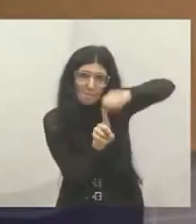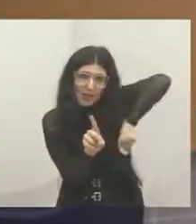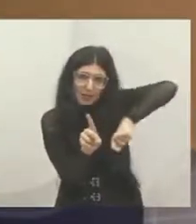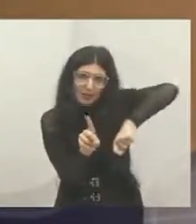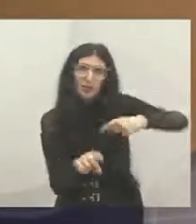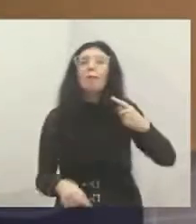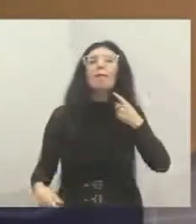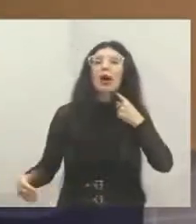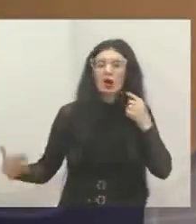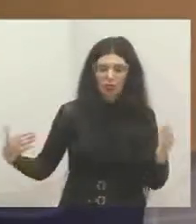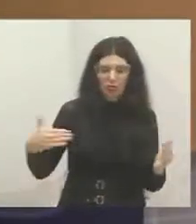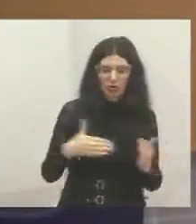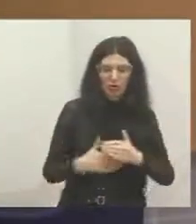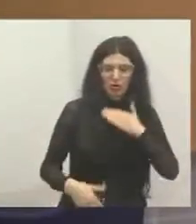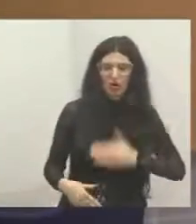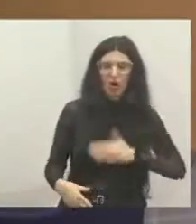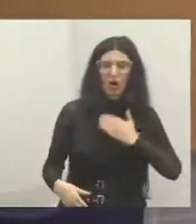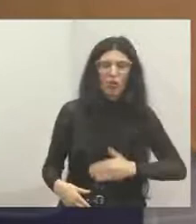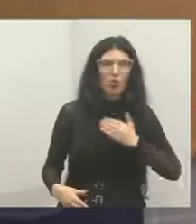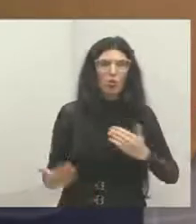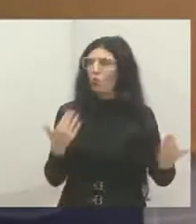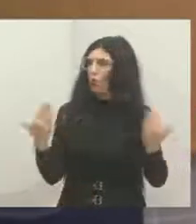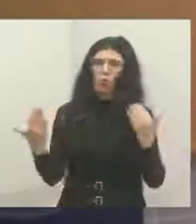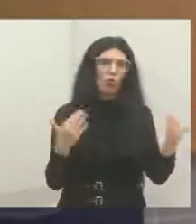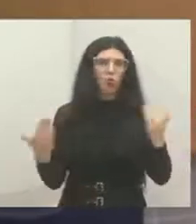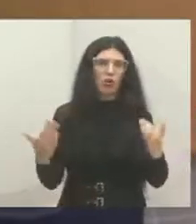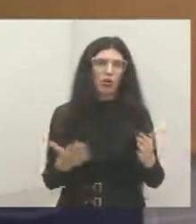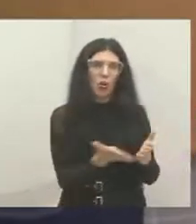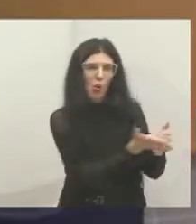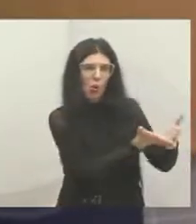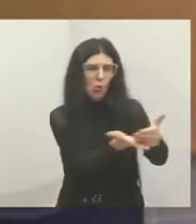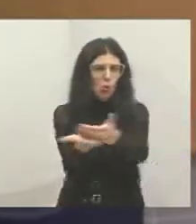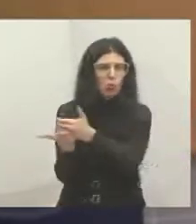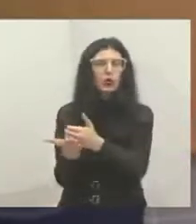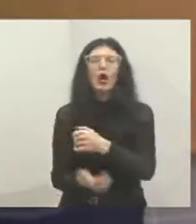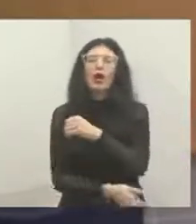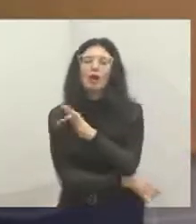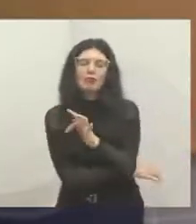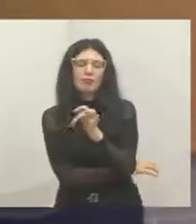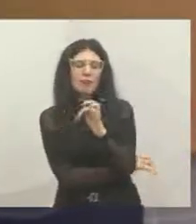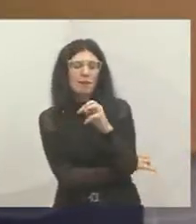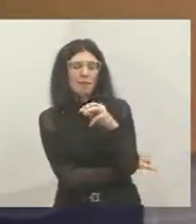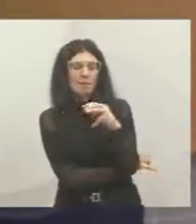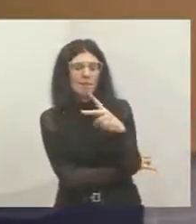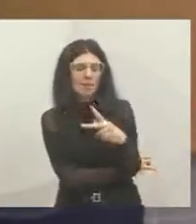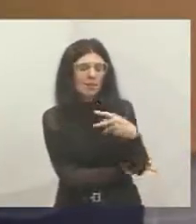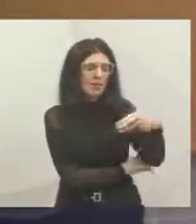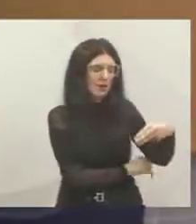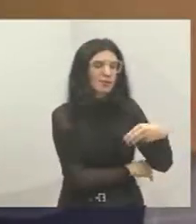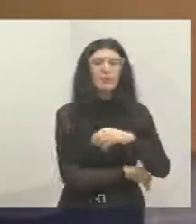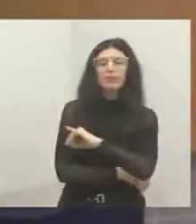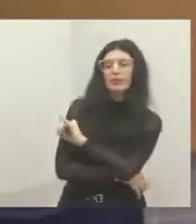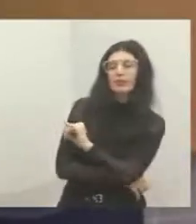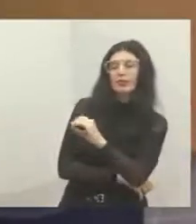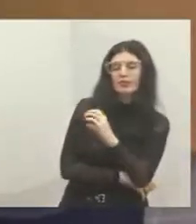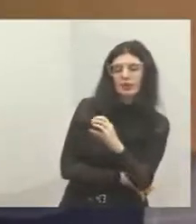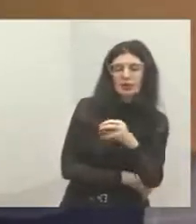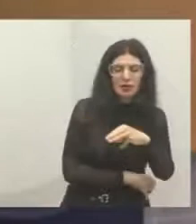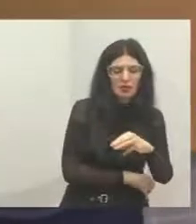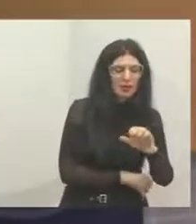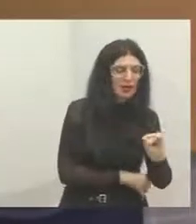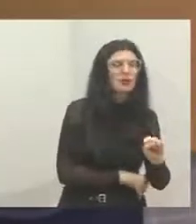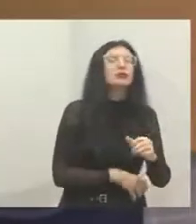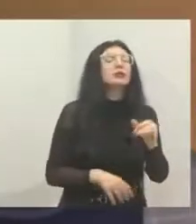pergunta, esse recurso é de tudo que vem, como exemplo, FPM, ICMS, então pode vir do Estado quanto